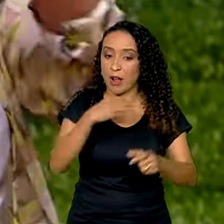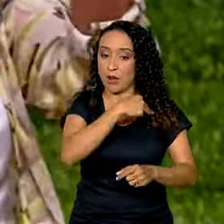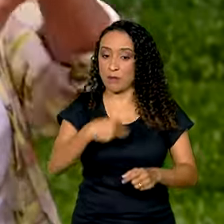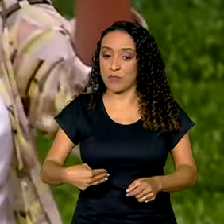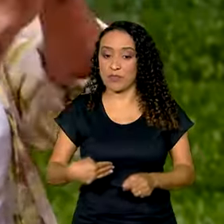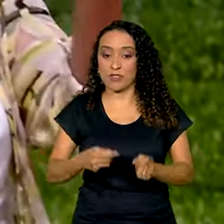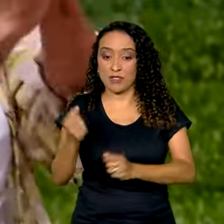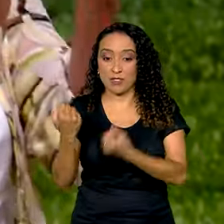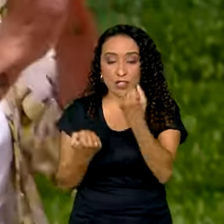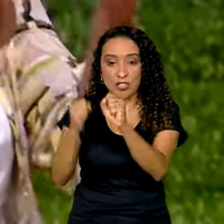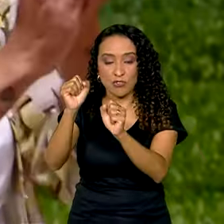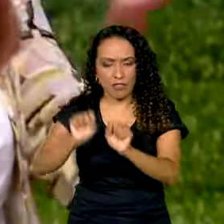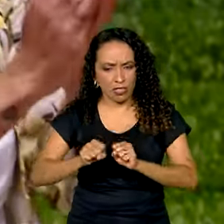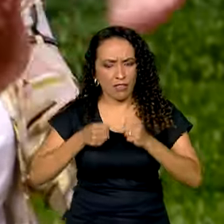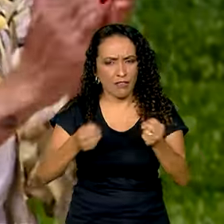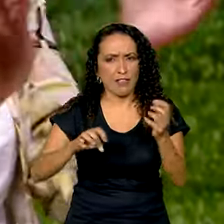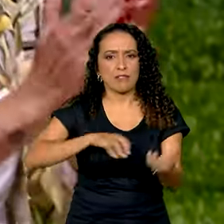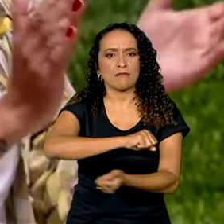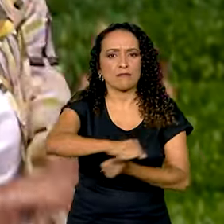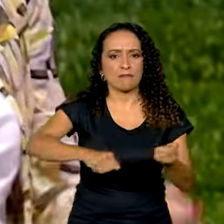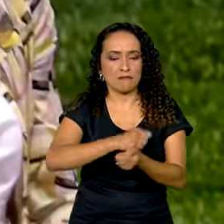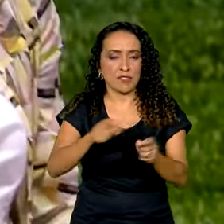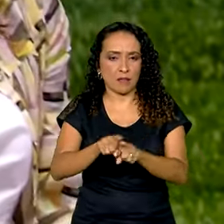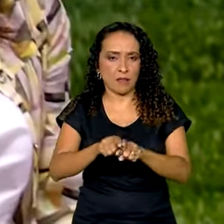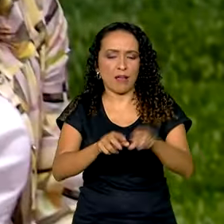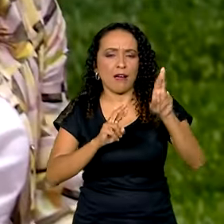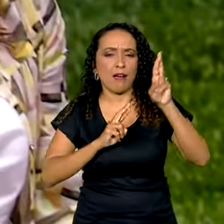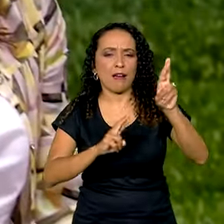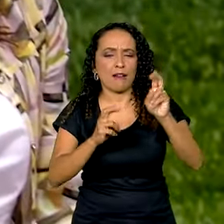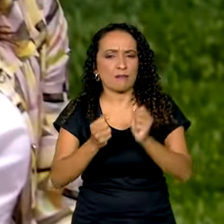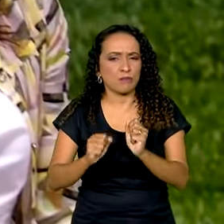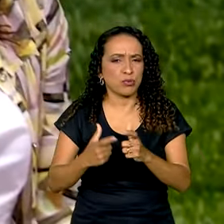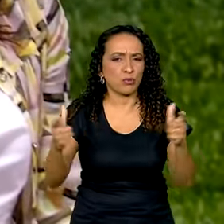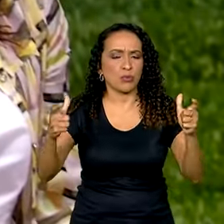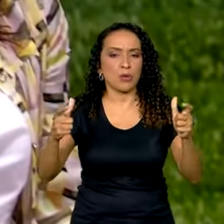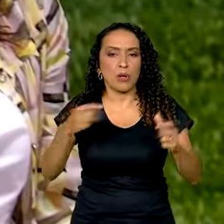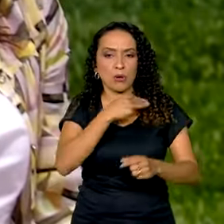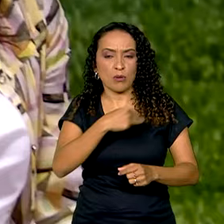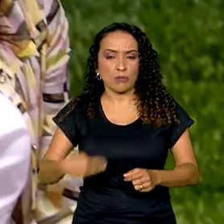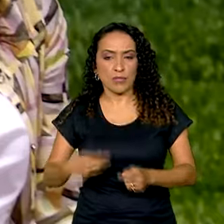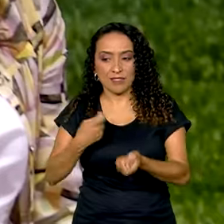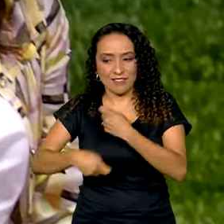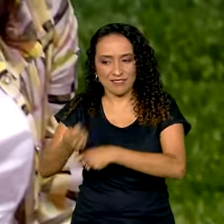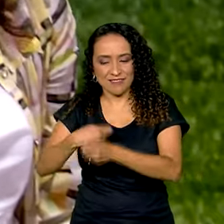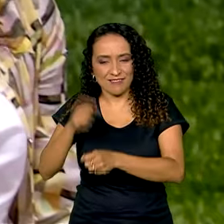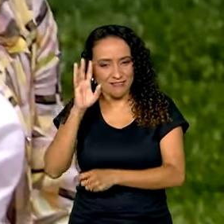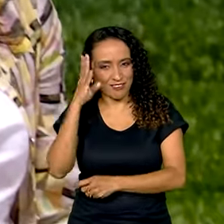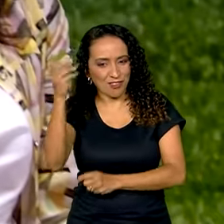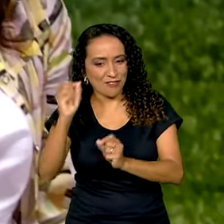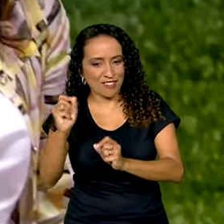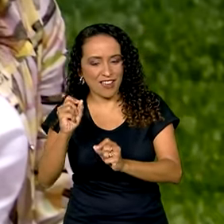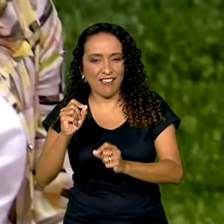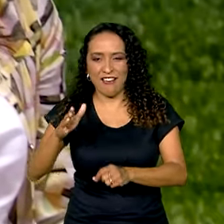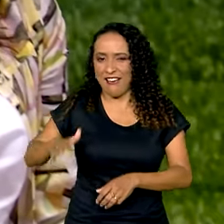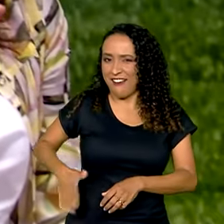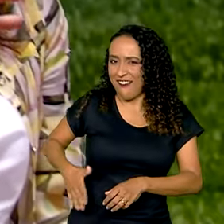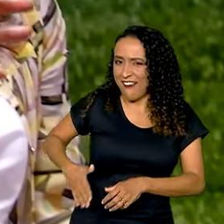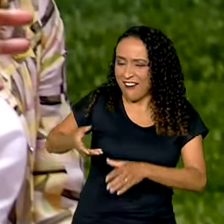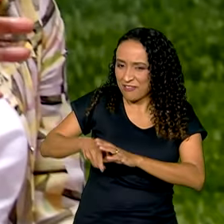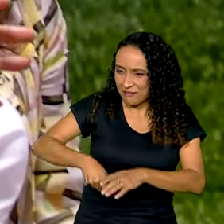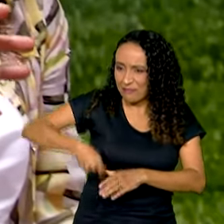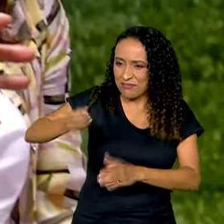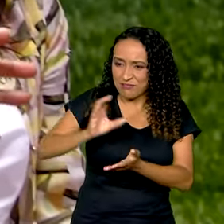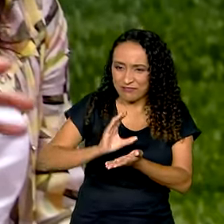Indústria está defendendo a sustentabilidade. A esperança aumenta quando o ministro da Fazenda resolve botar a mão no bolso para